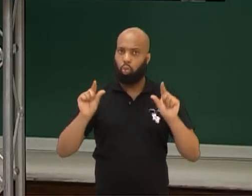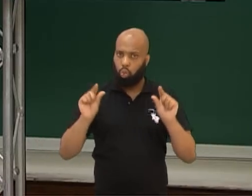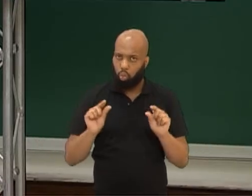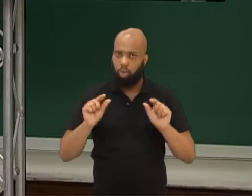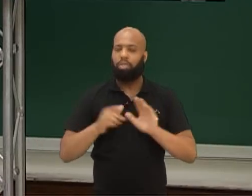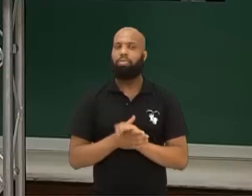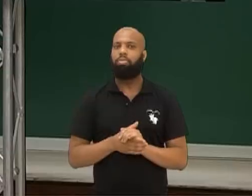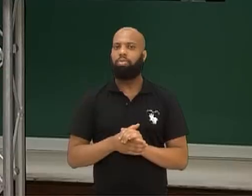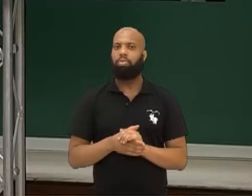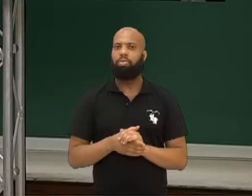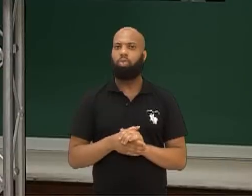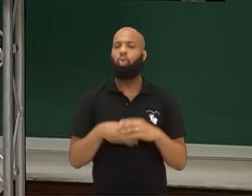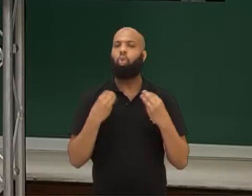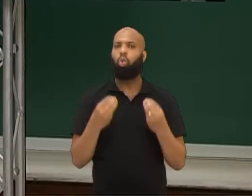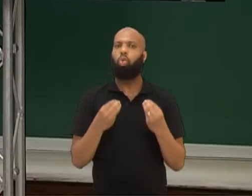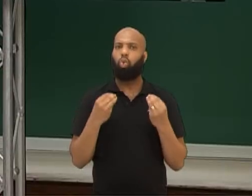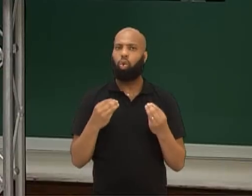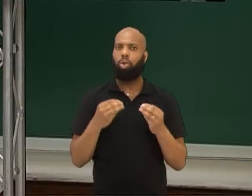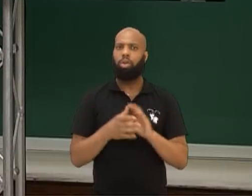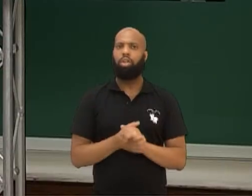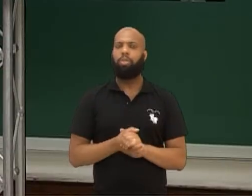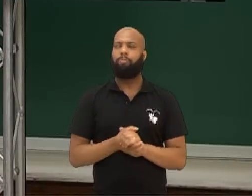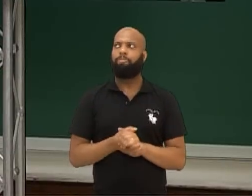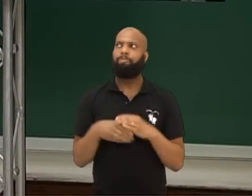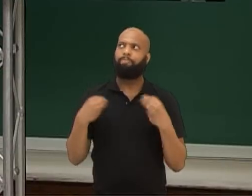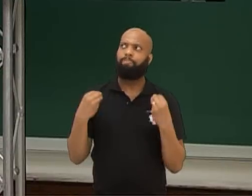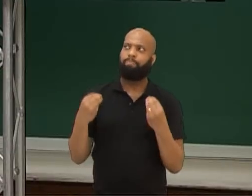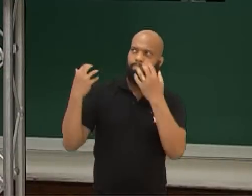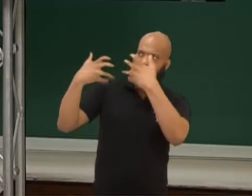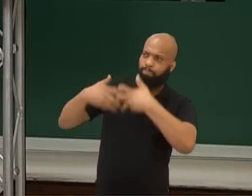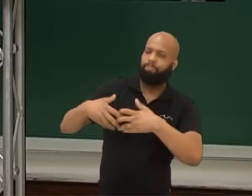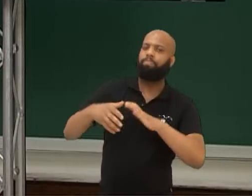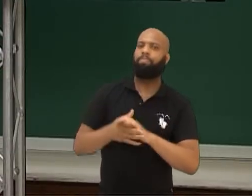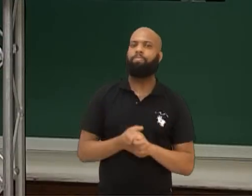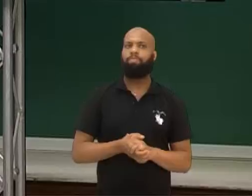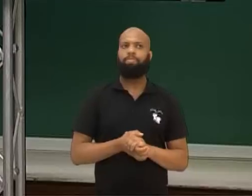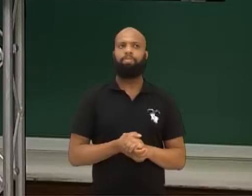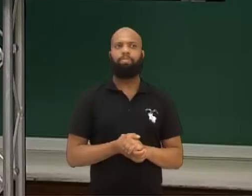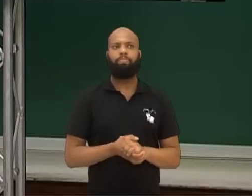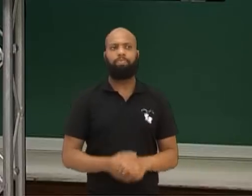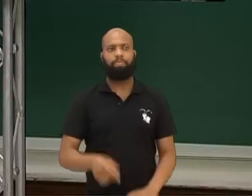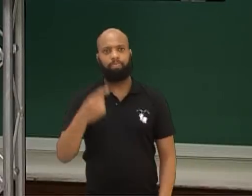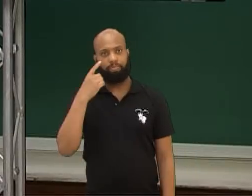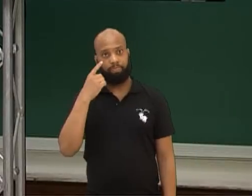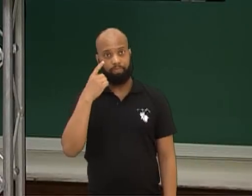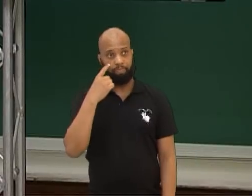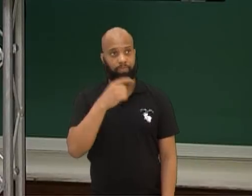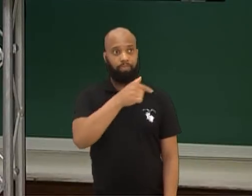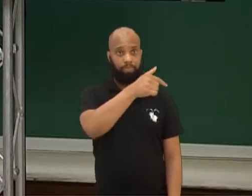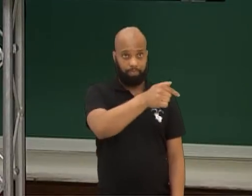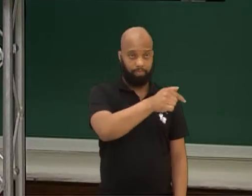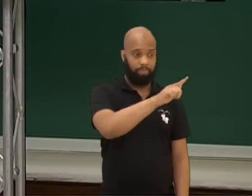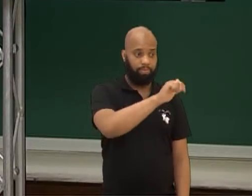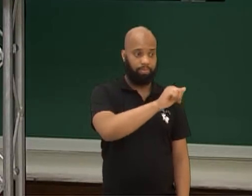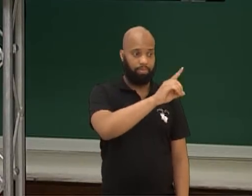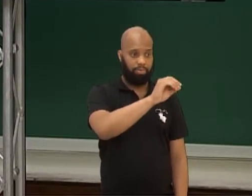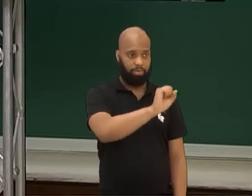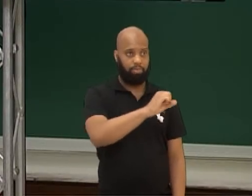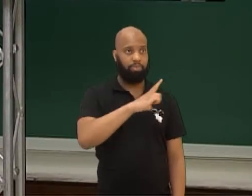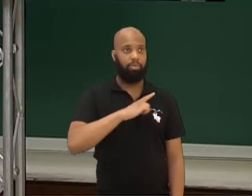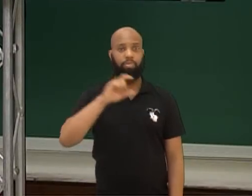mesmo. Mas quanto será que está diminuindo? Vamos pensar. Heptágono, 7